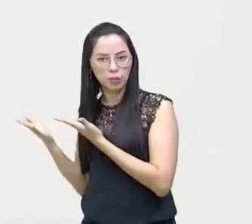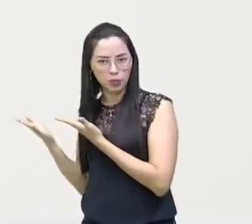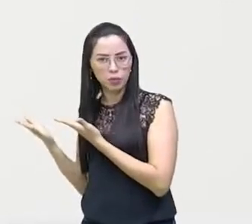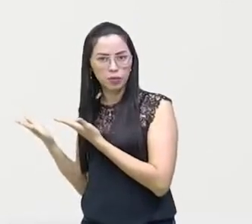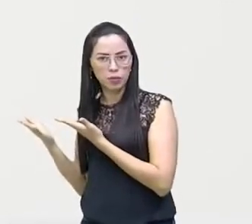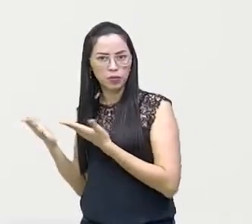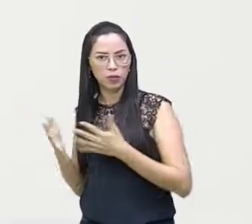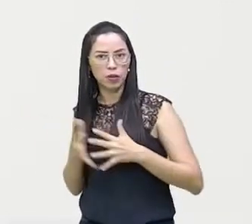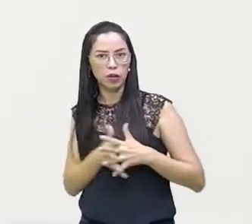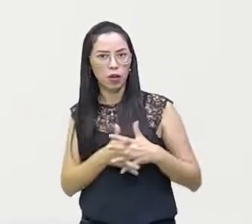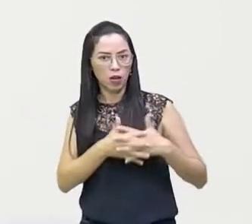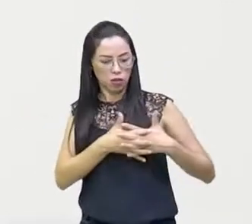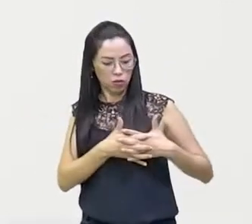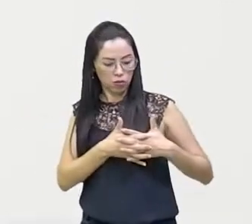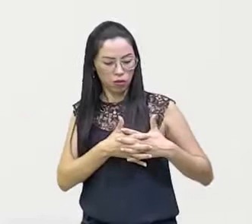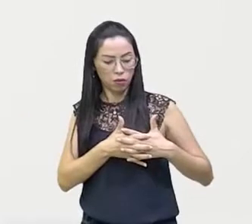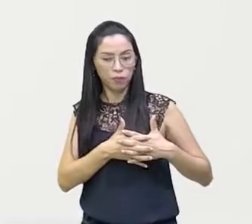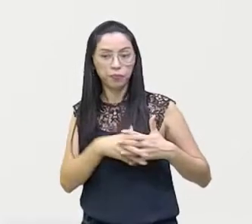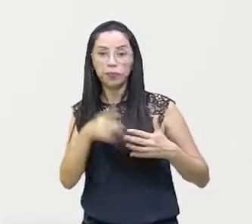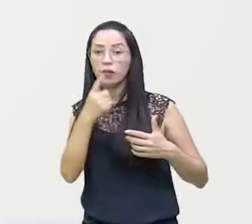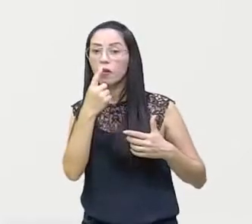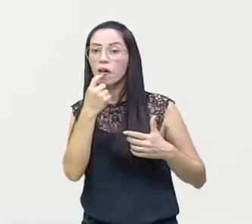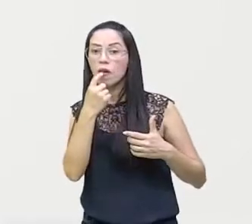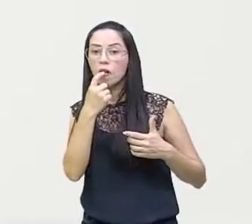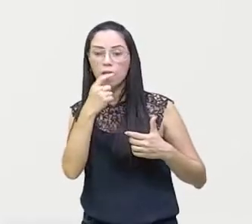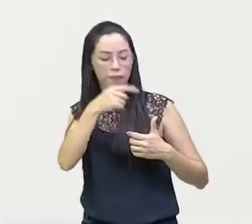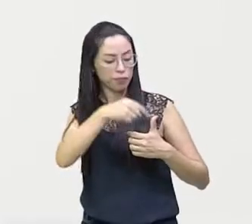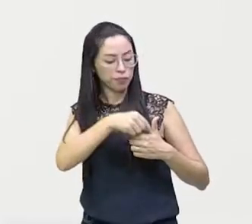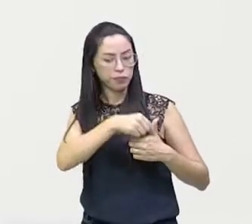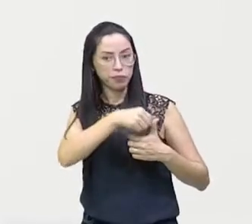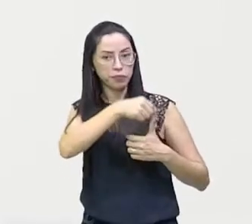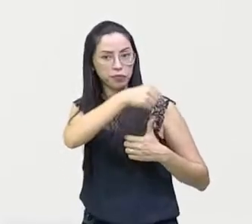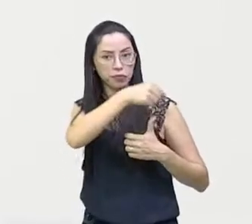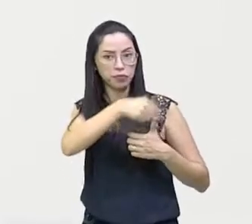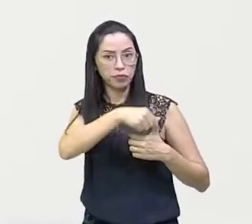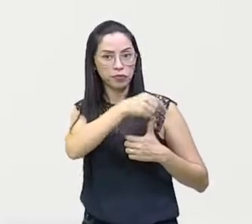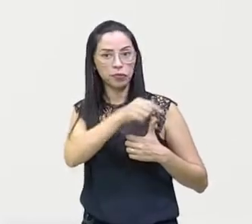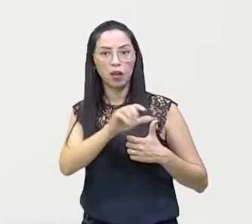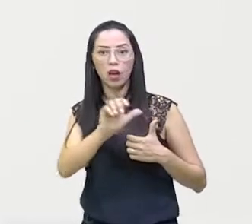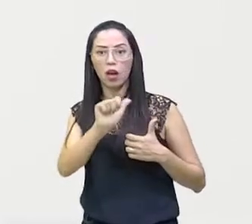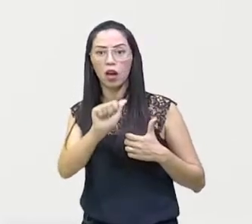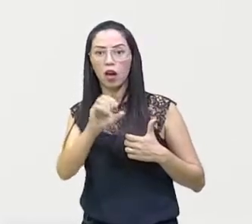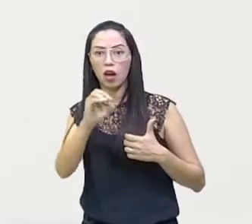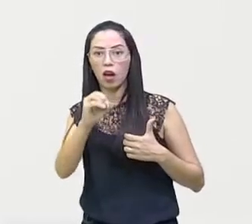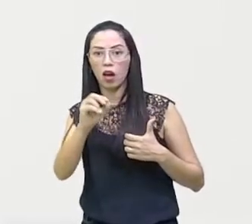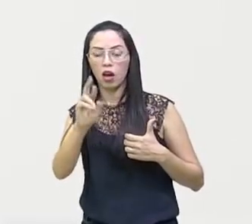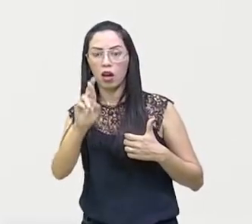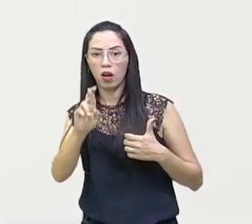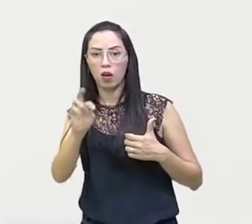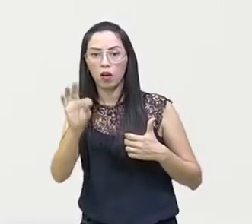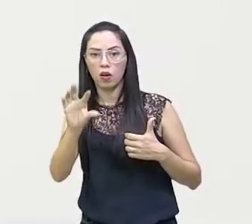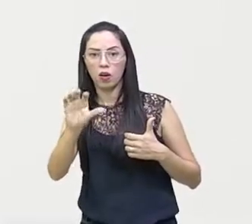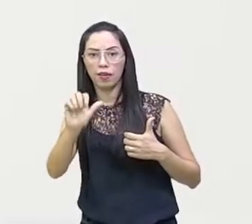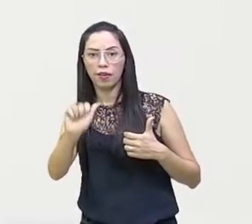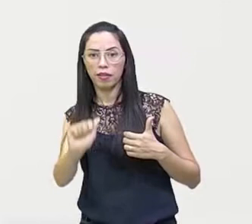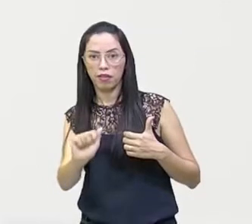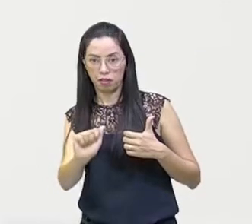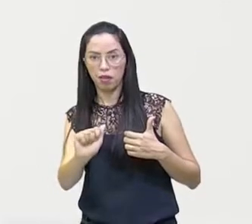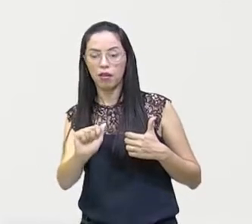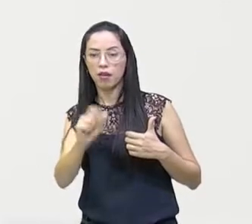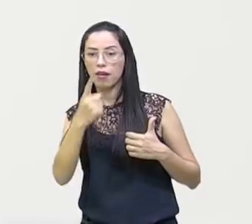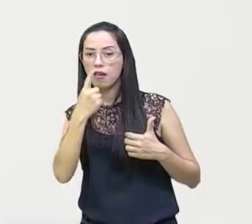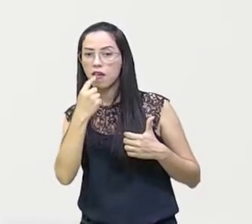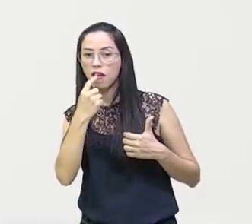ele tem a aorta, que é onde distribui o sangue. E toda a